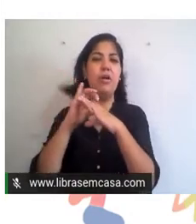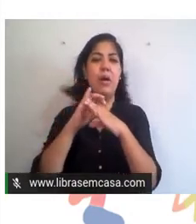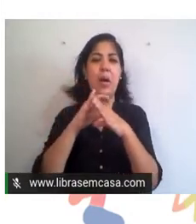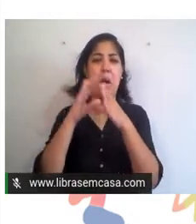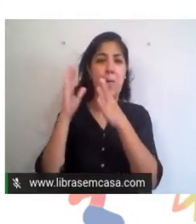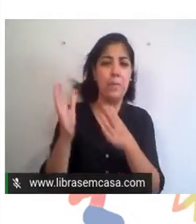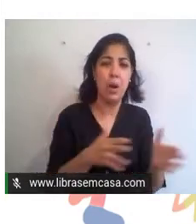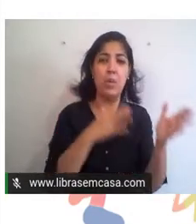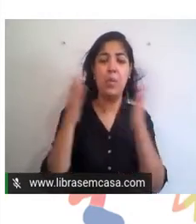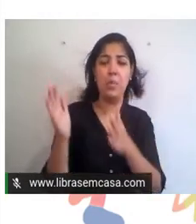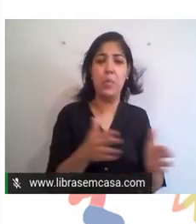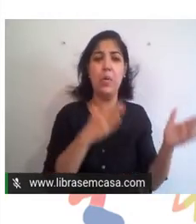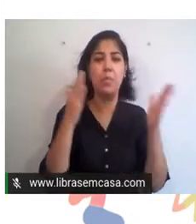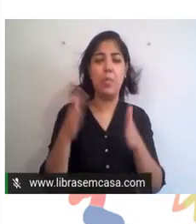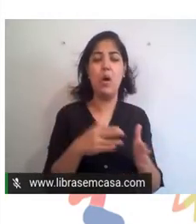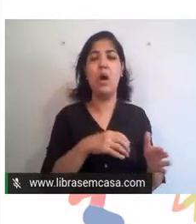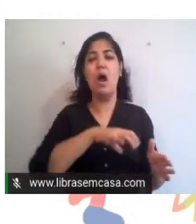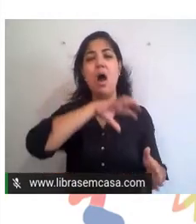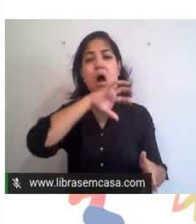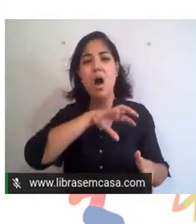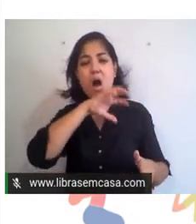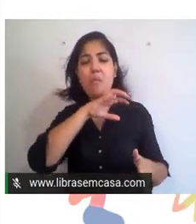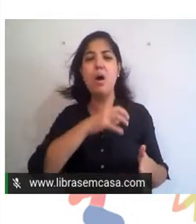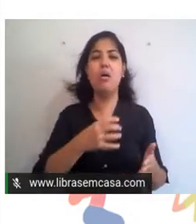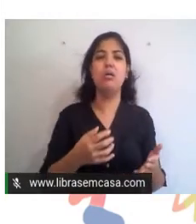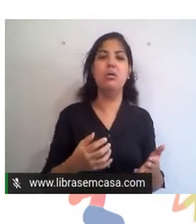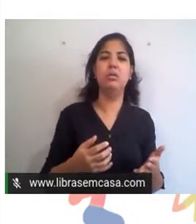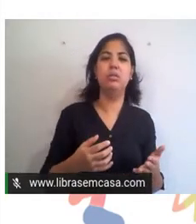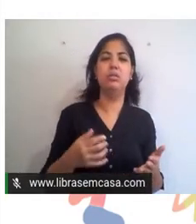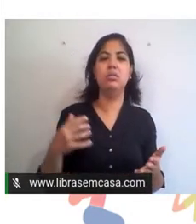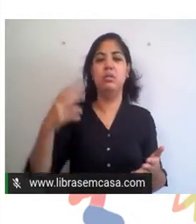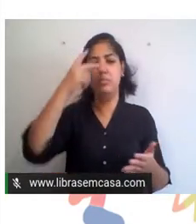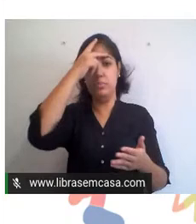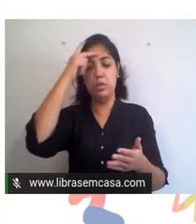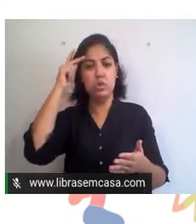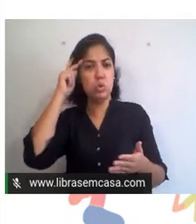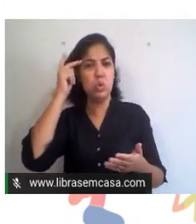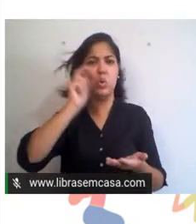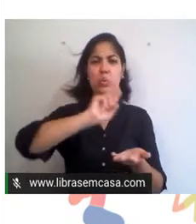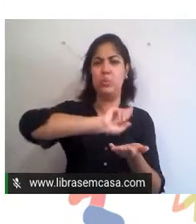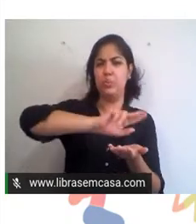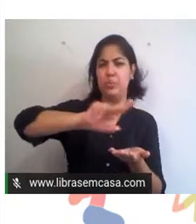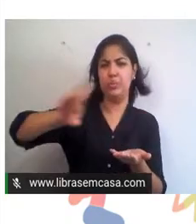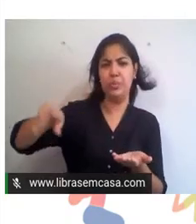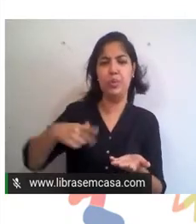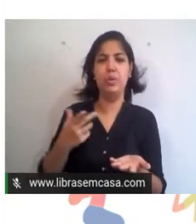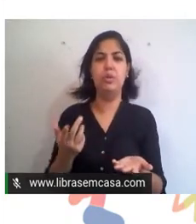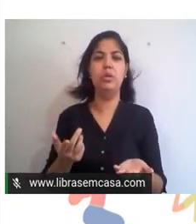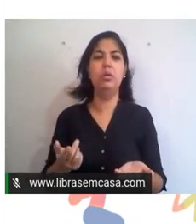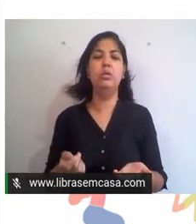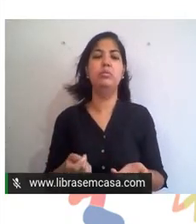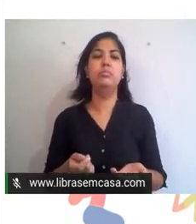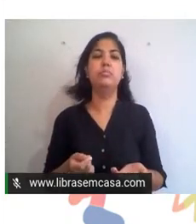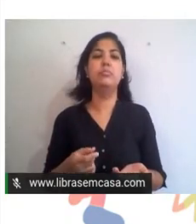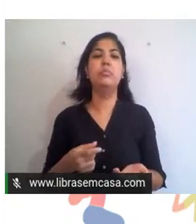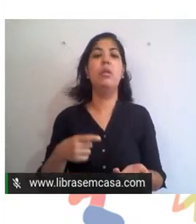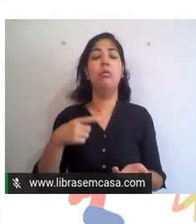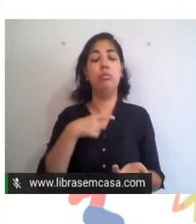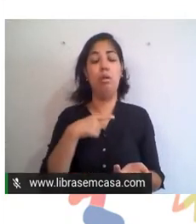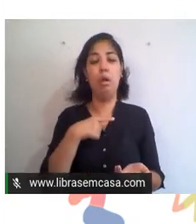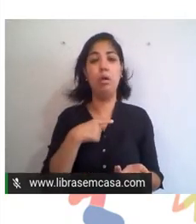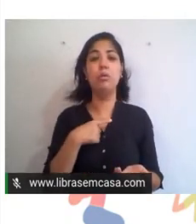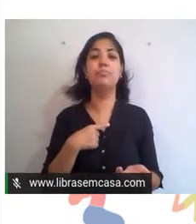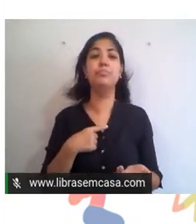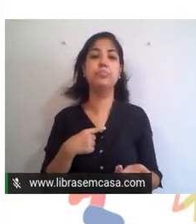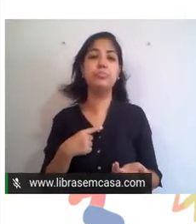outros seres, né, outros animais, seres humanos, etc. Há, por exemplo, uma indicação de